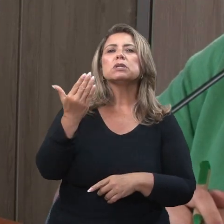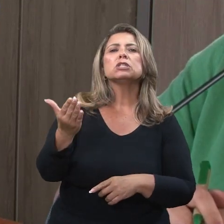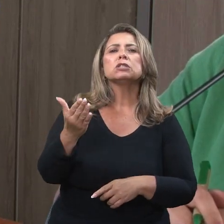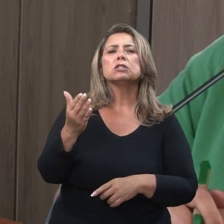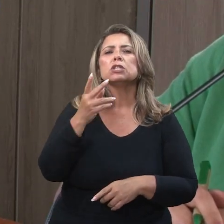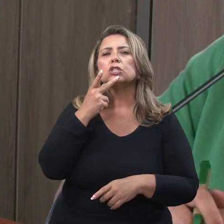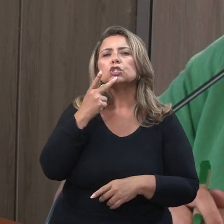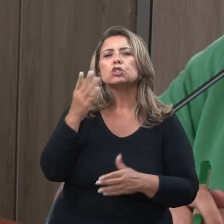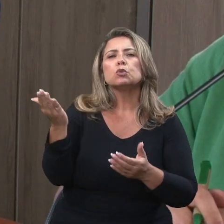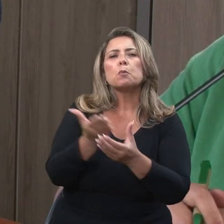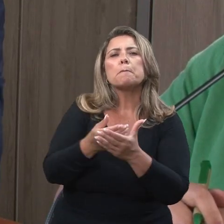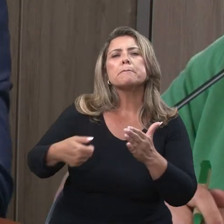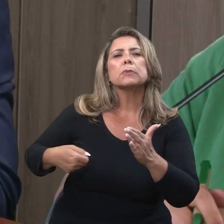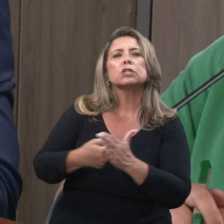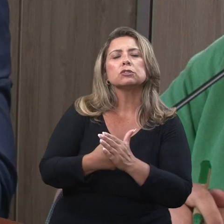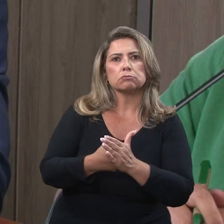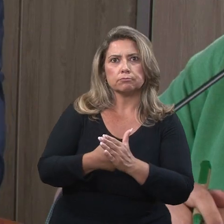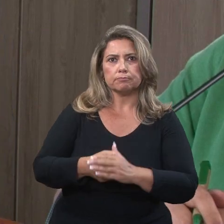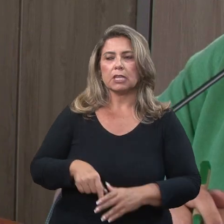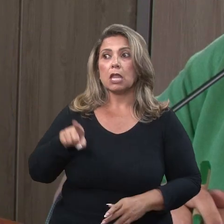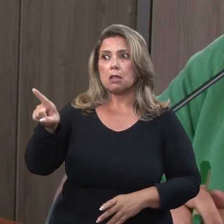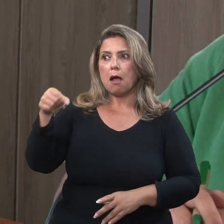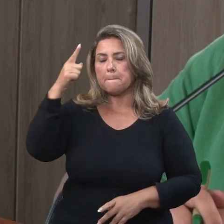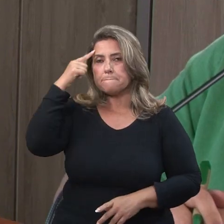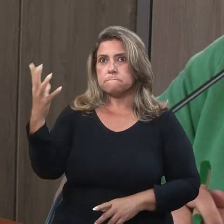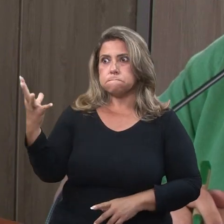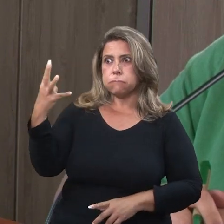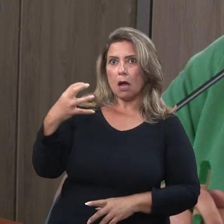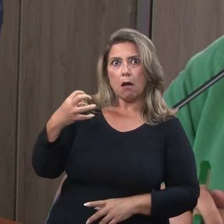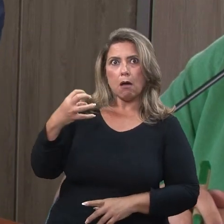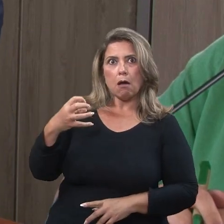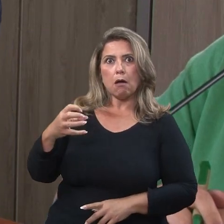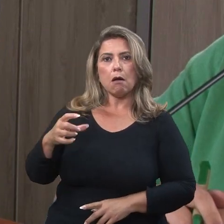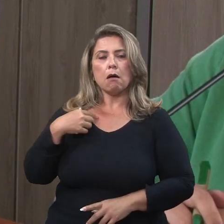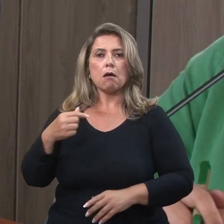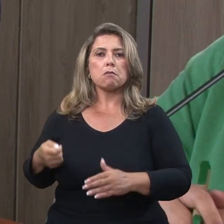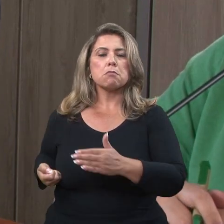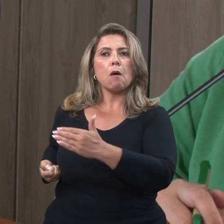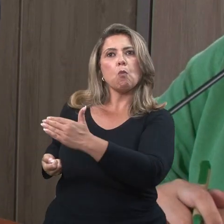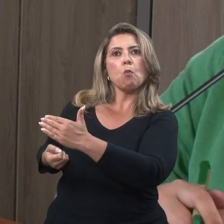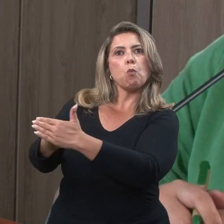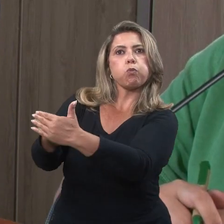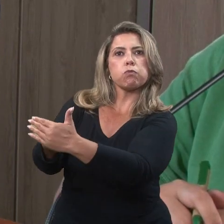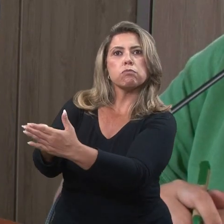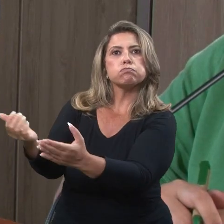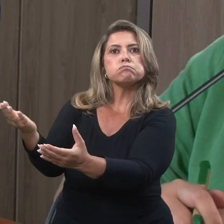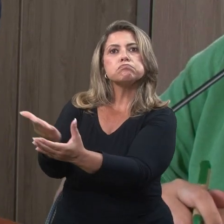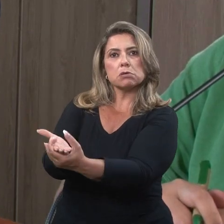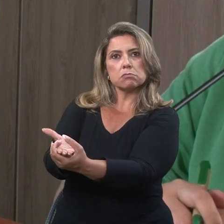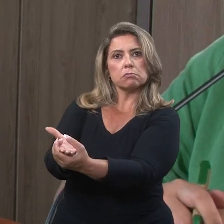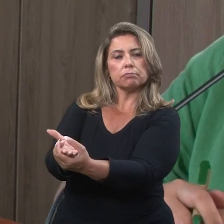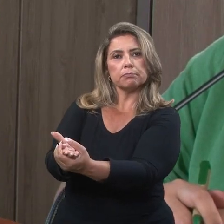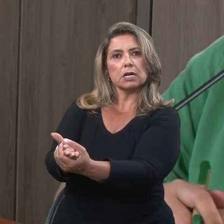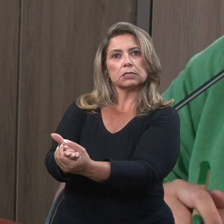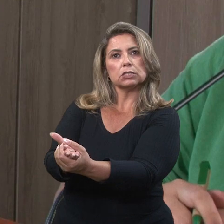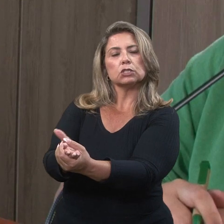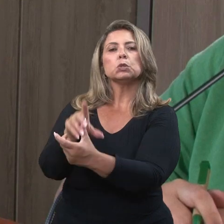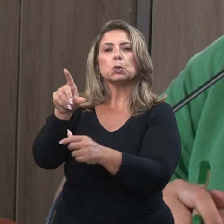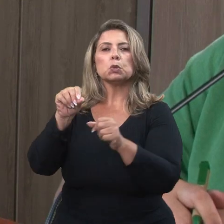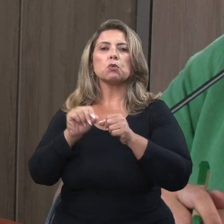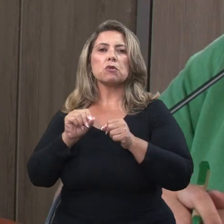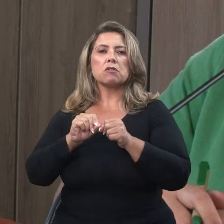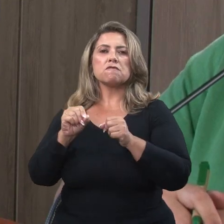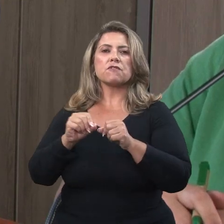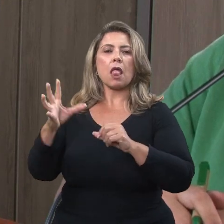quero dizer com isso? A vítima ela pode ajuizar uma ação contra o infrator, contra a pessoa que pratica,